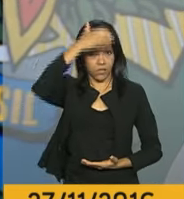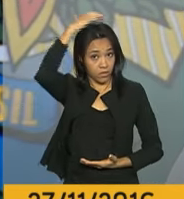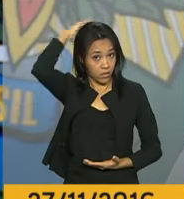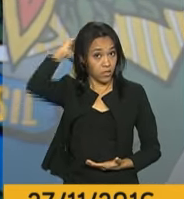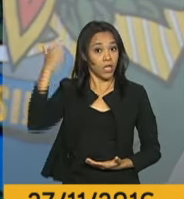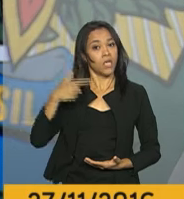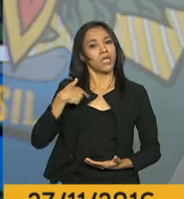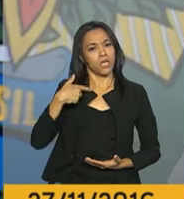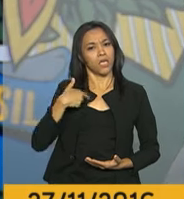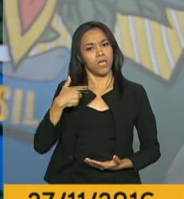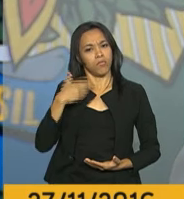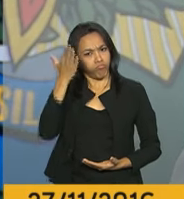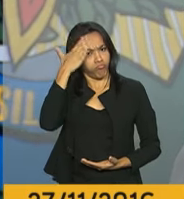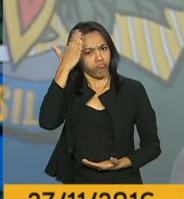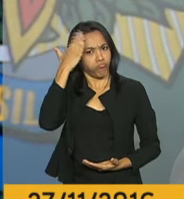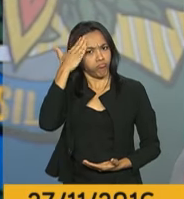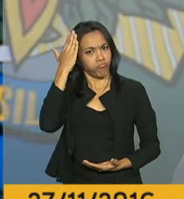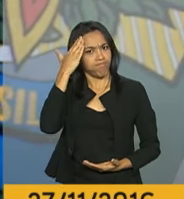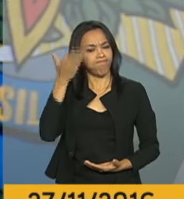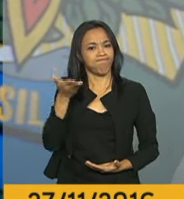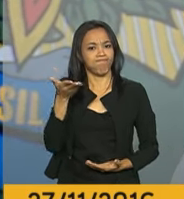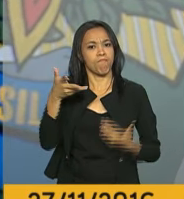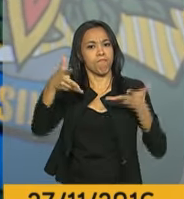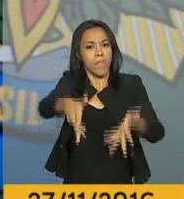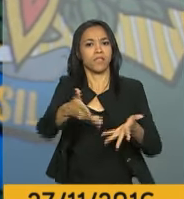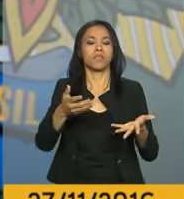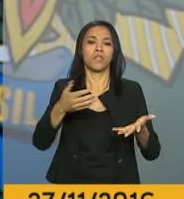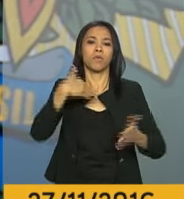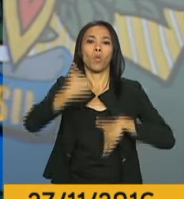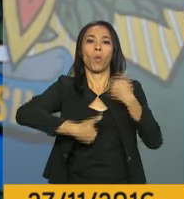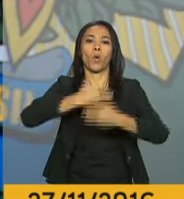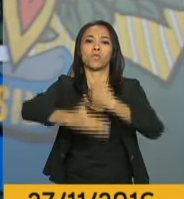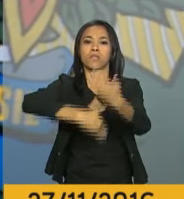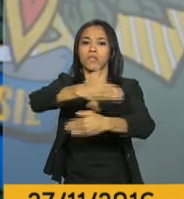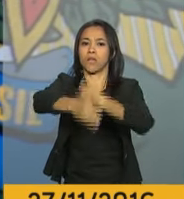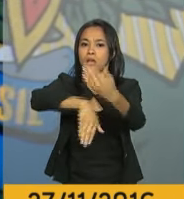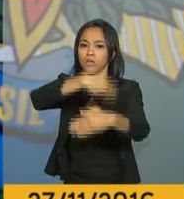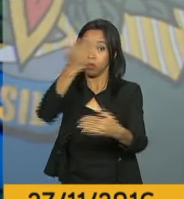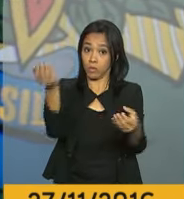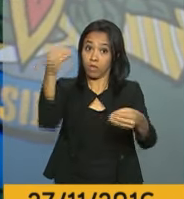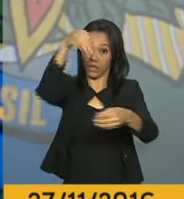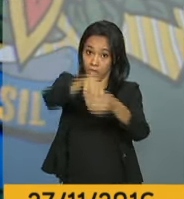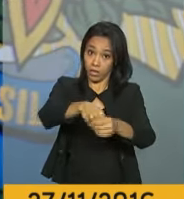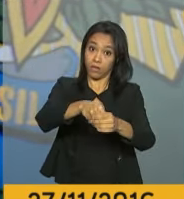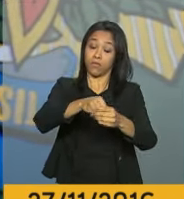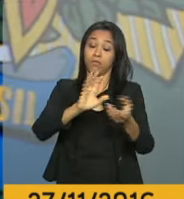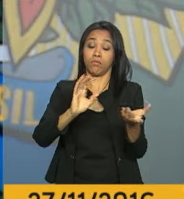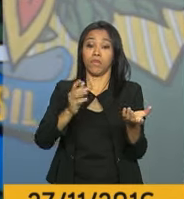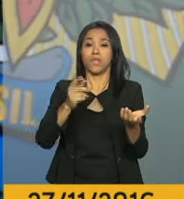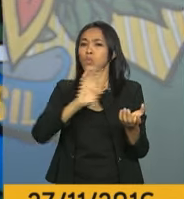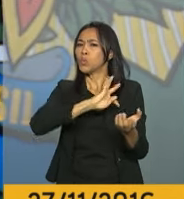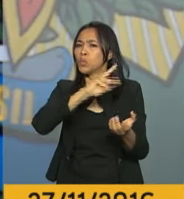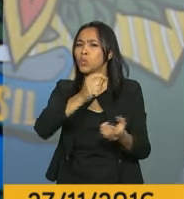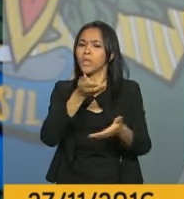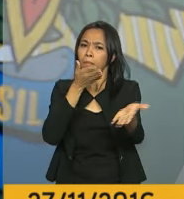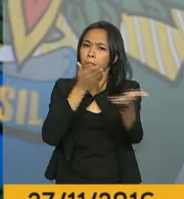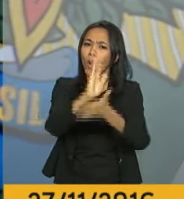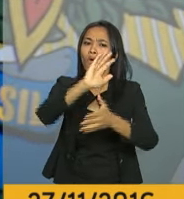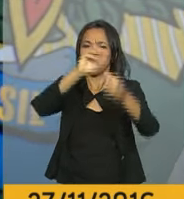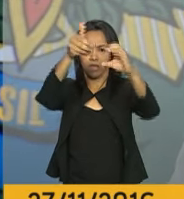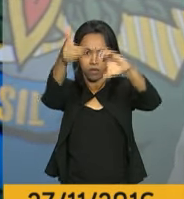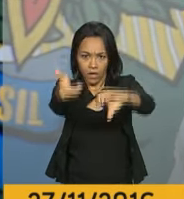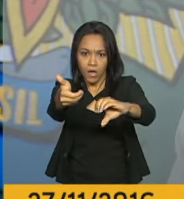processo legislativo, porque tudo que é aprovado no Congresso vai para a sanção ou veto